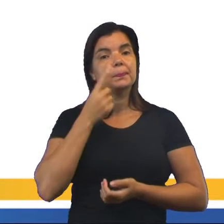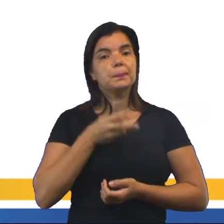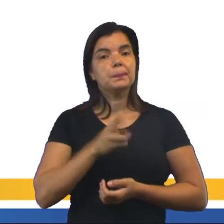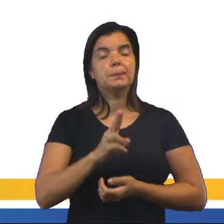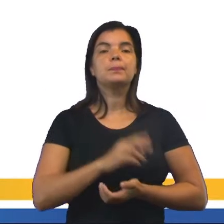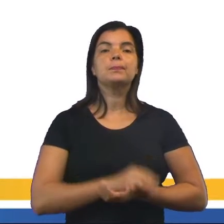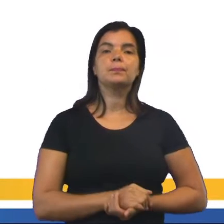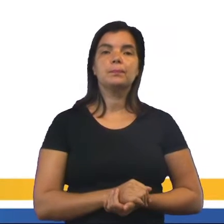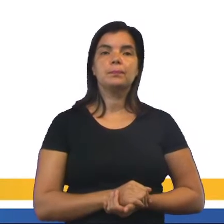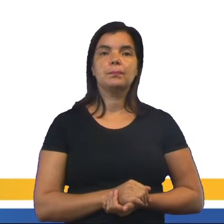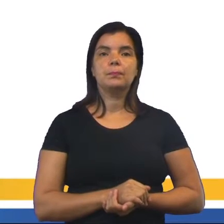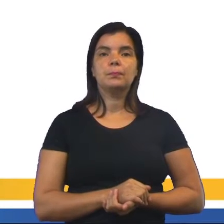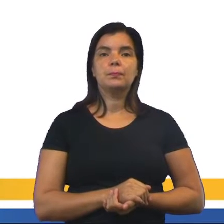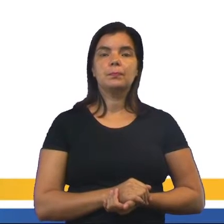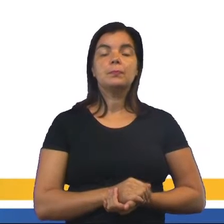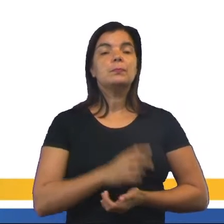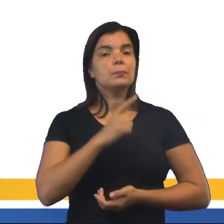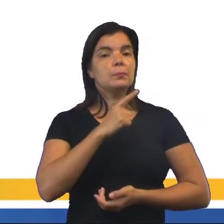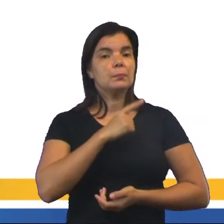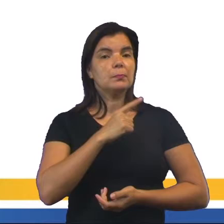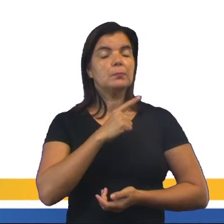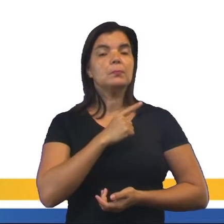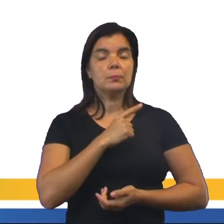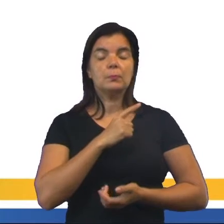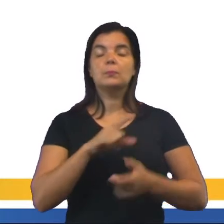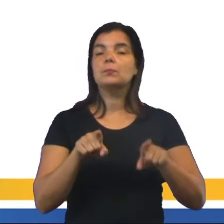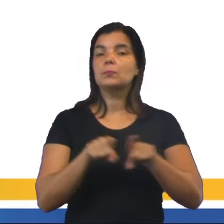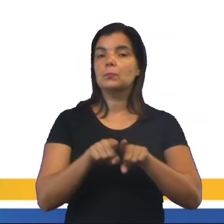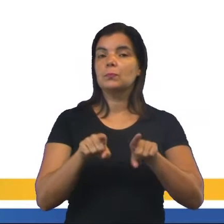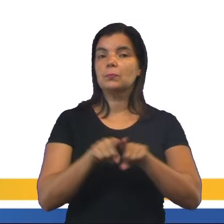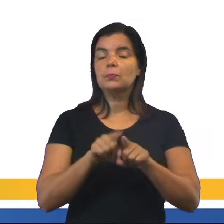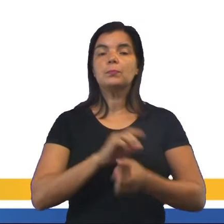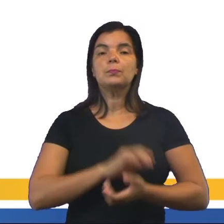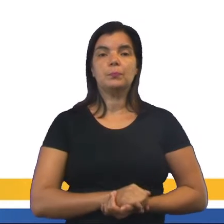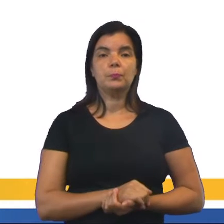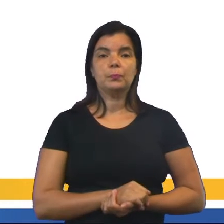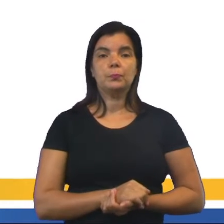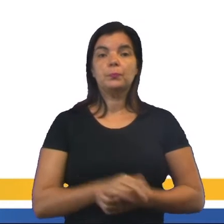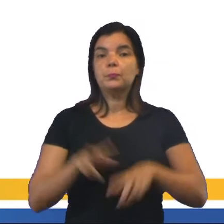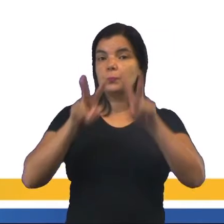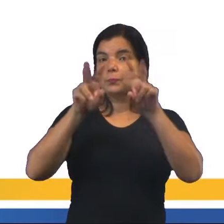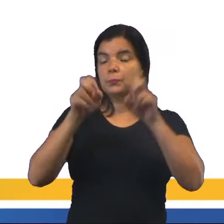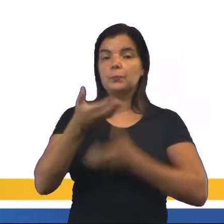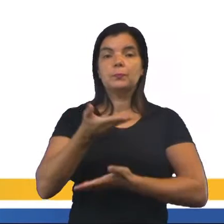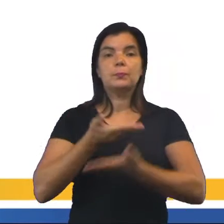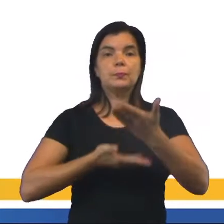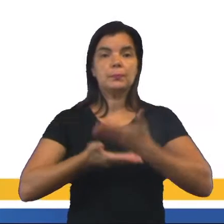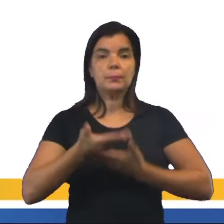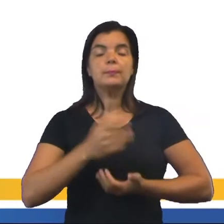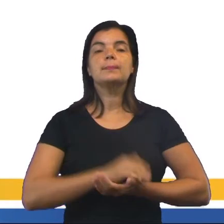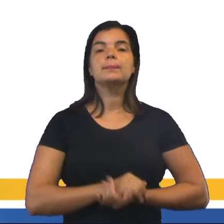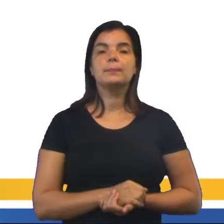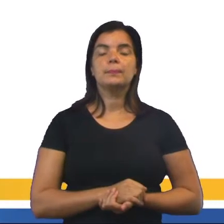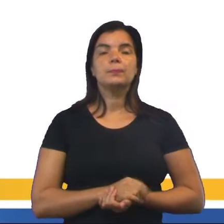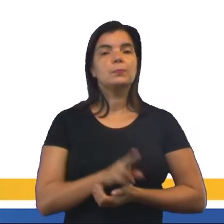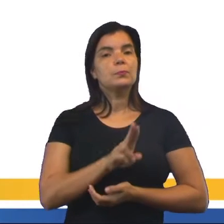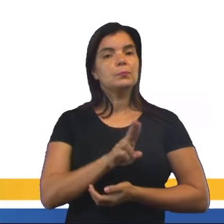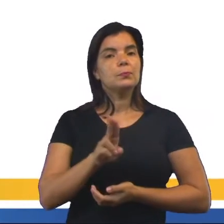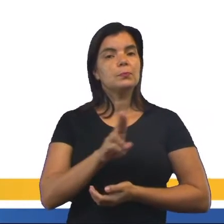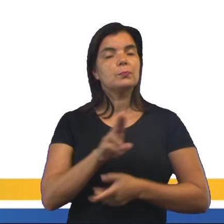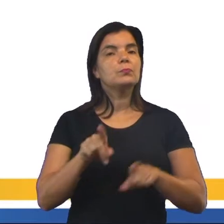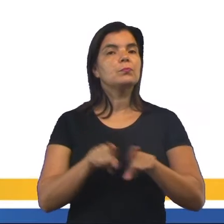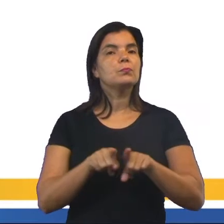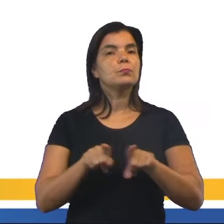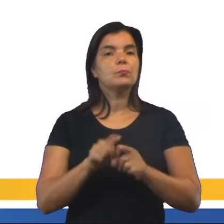gente, nós temos aqui também os temas relacionados, chamados também